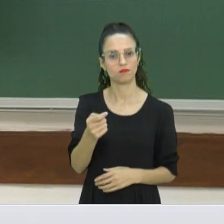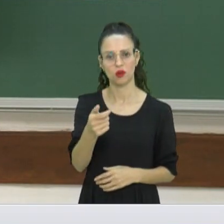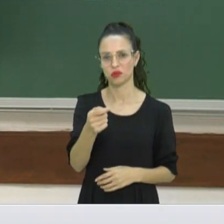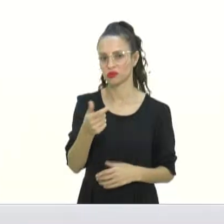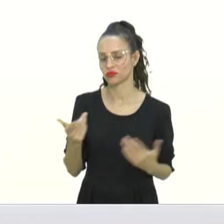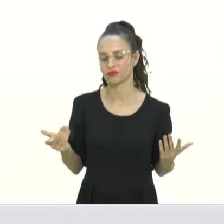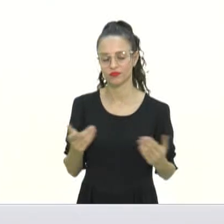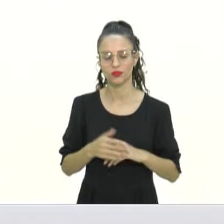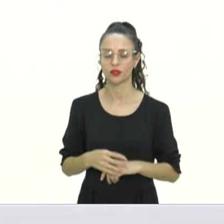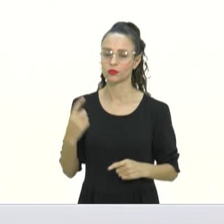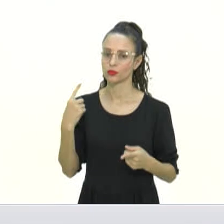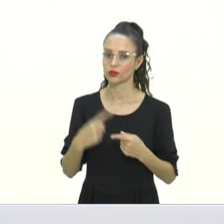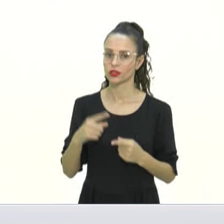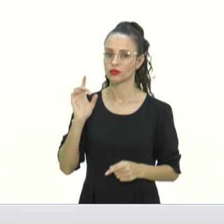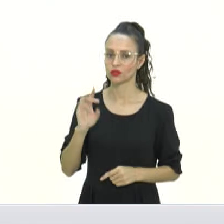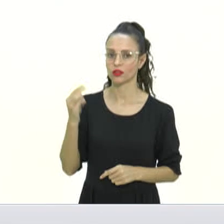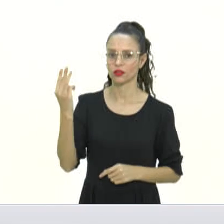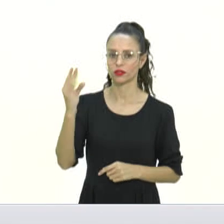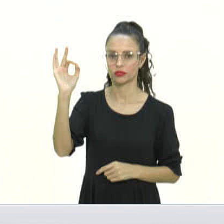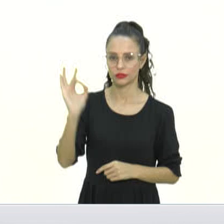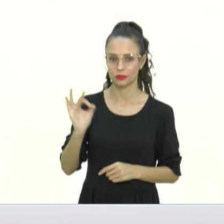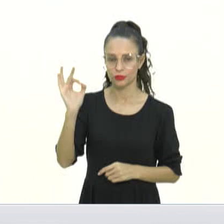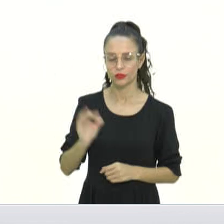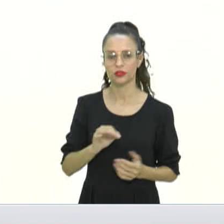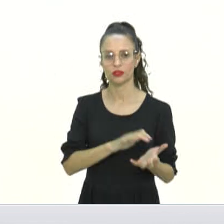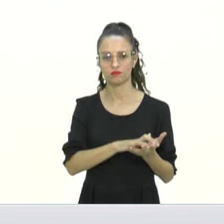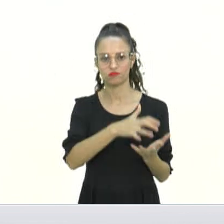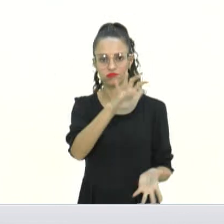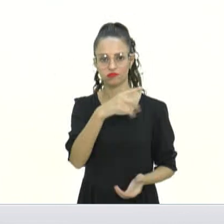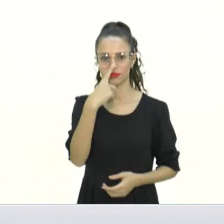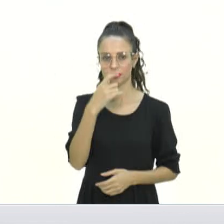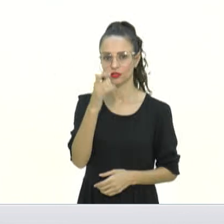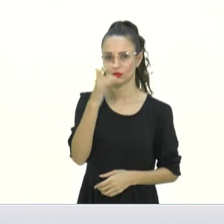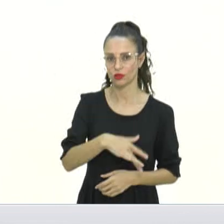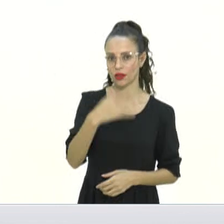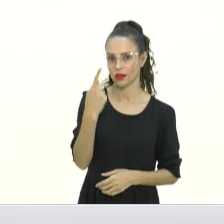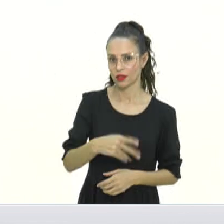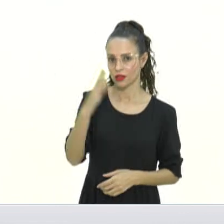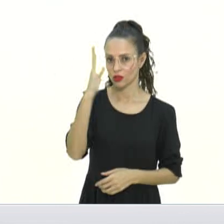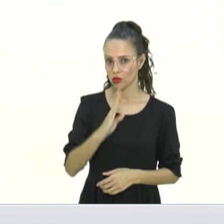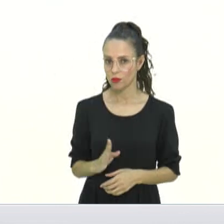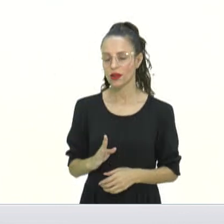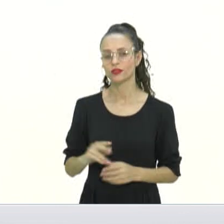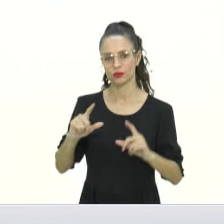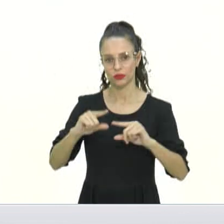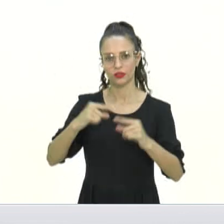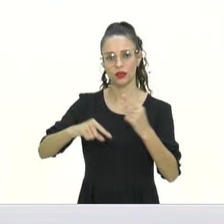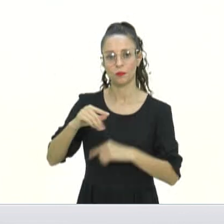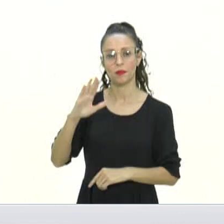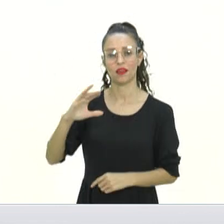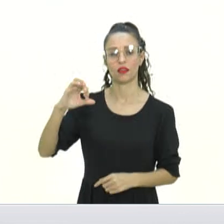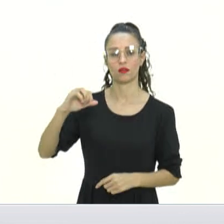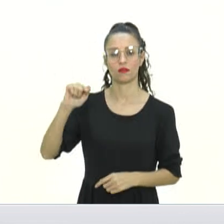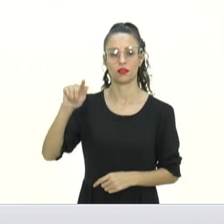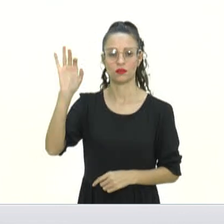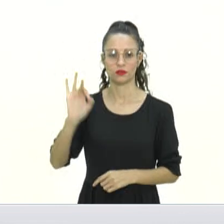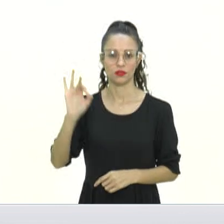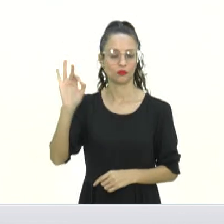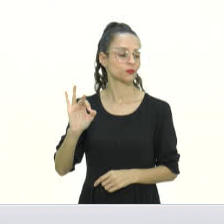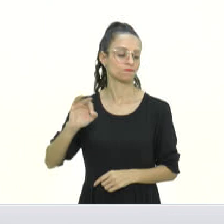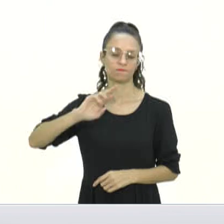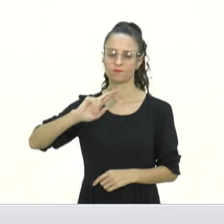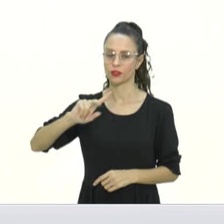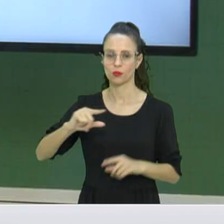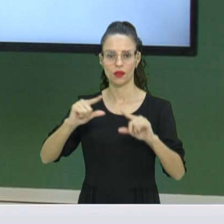pequeno, pois somente 3% do lixo produzido no Brasil é reciclado. Os outros 97%